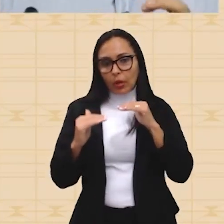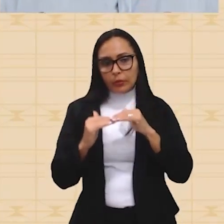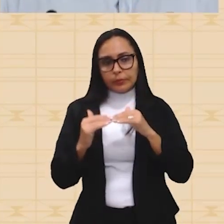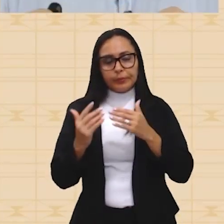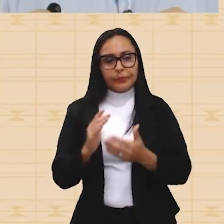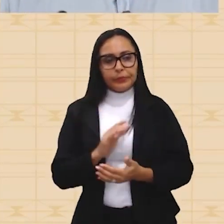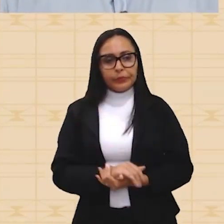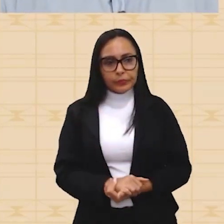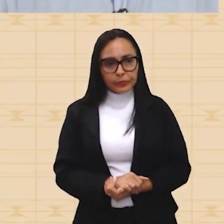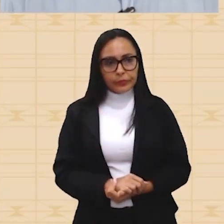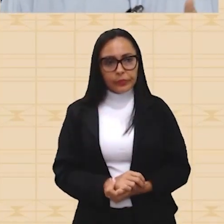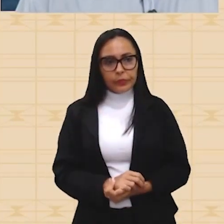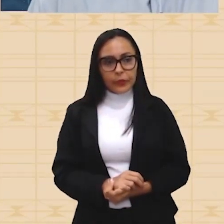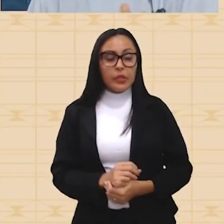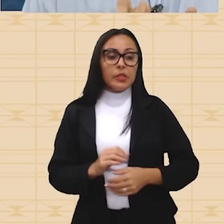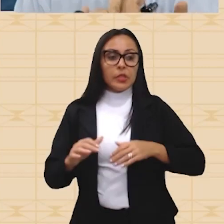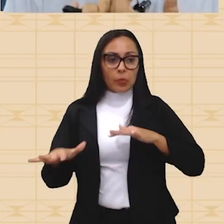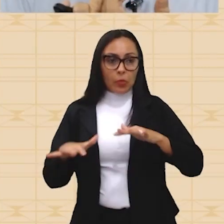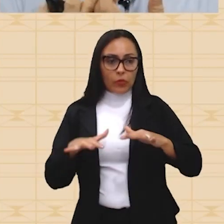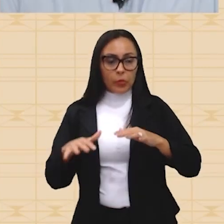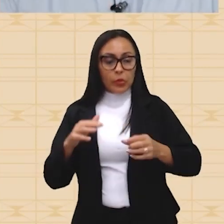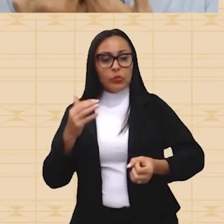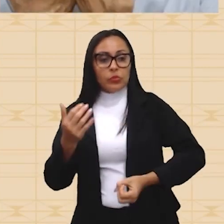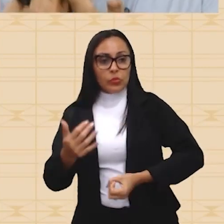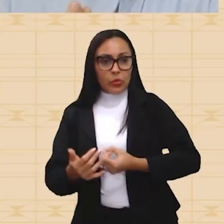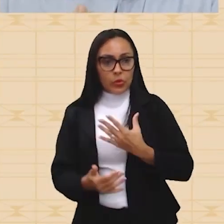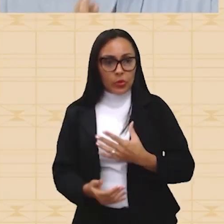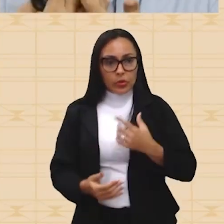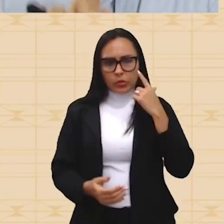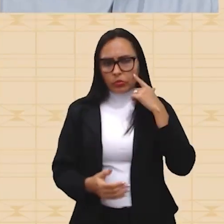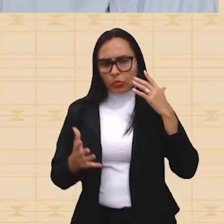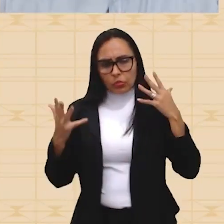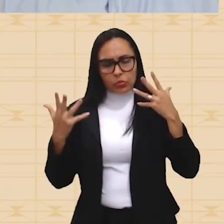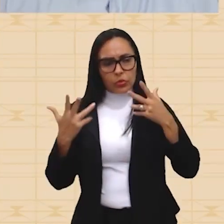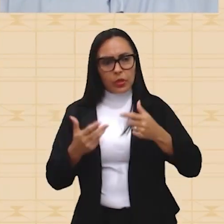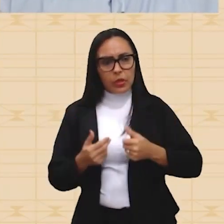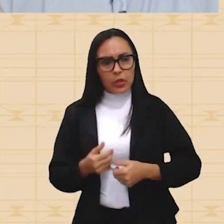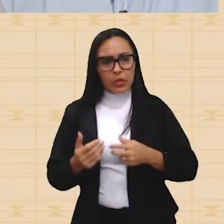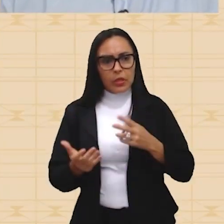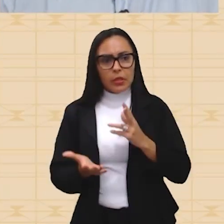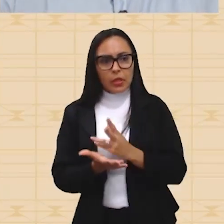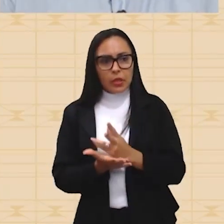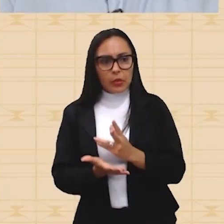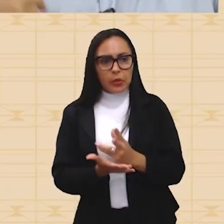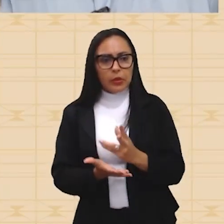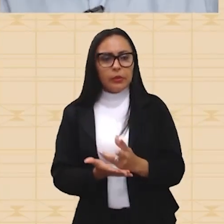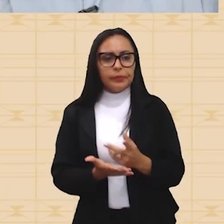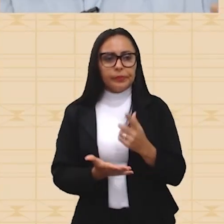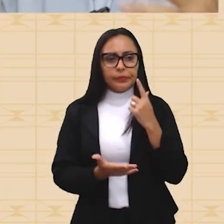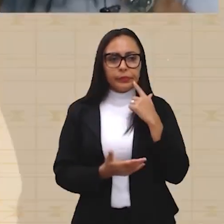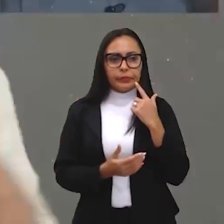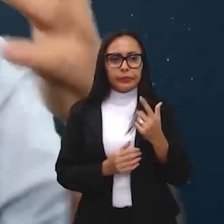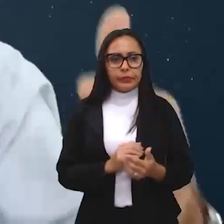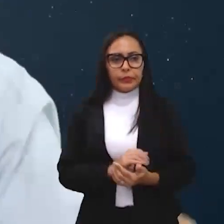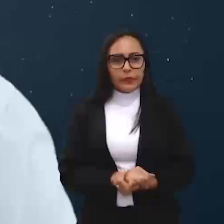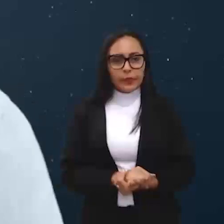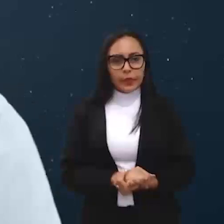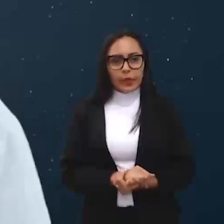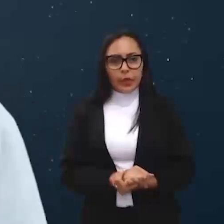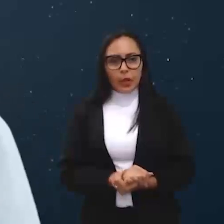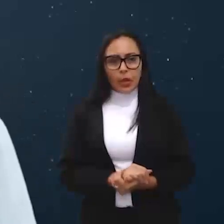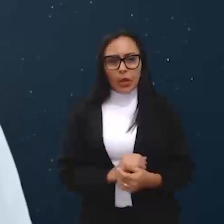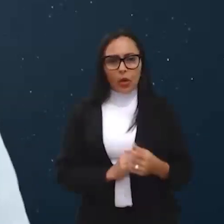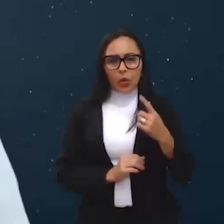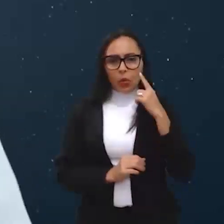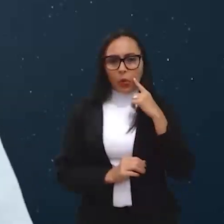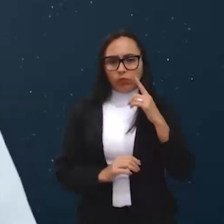porque quando esses movimentos surgem, todos eles sempre são assim, são sempre uma pancada